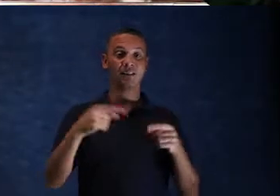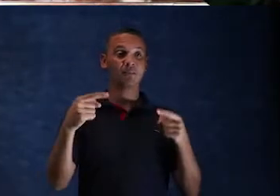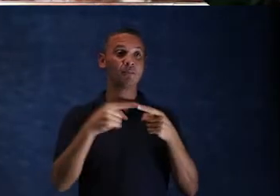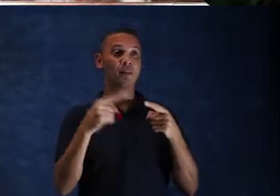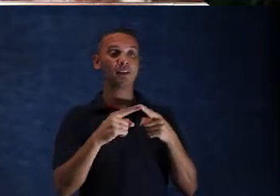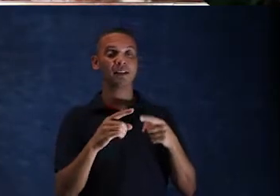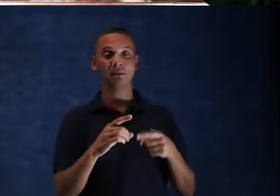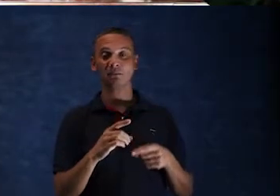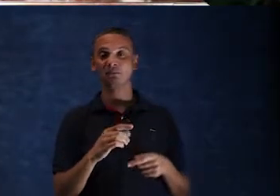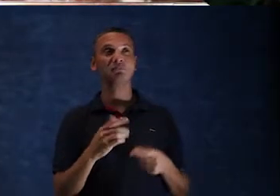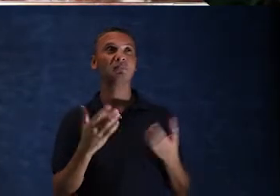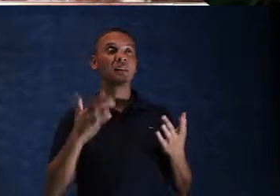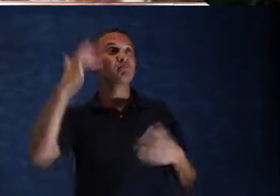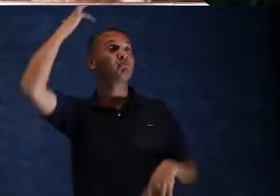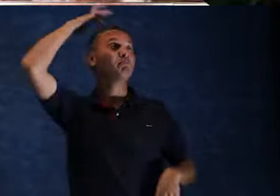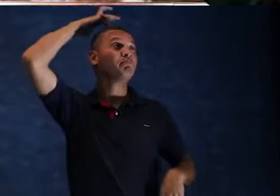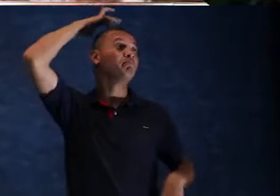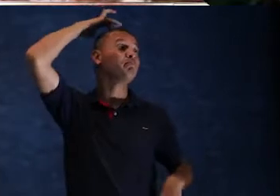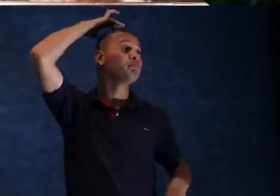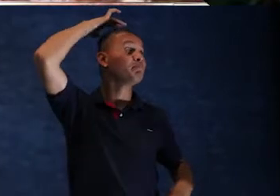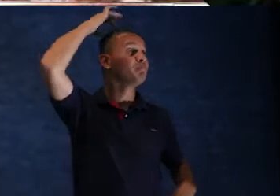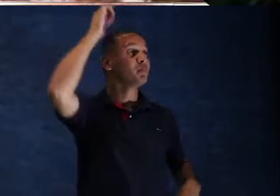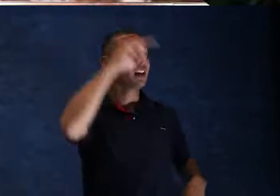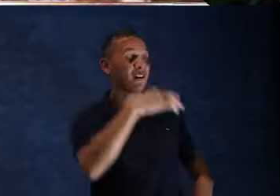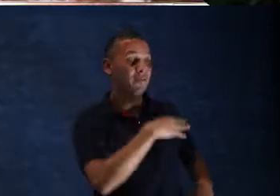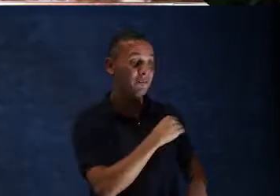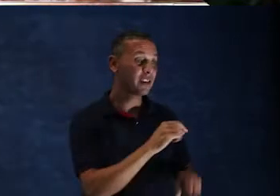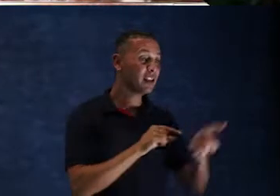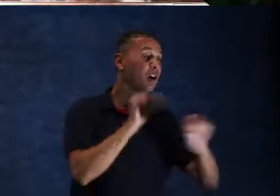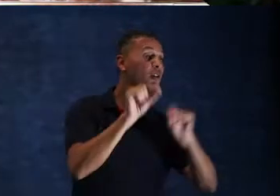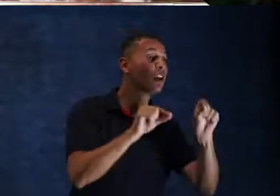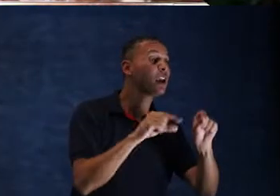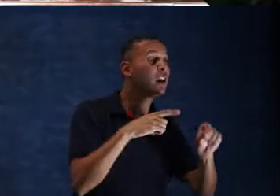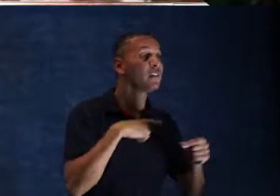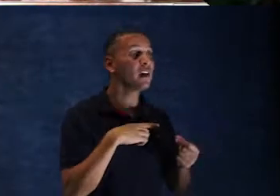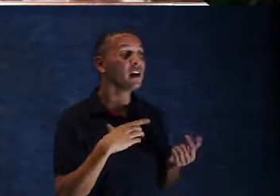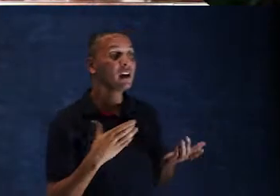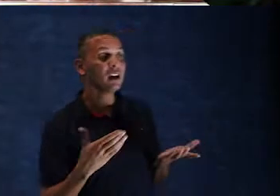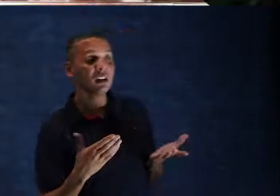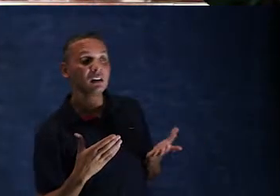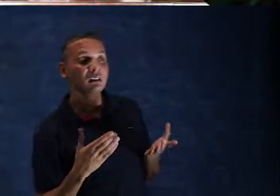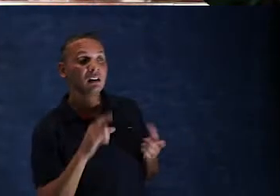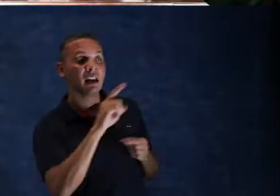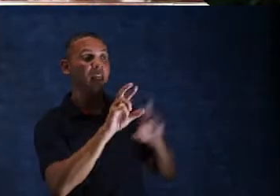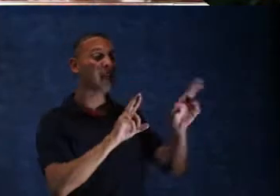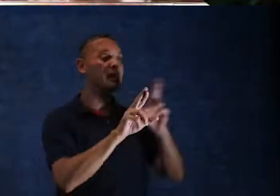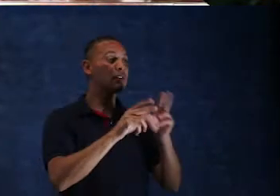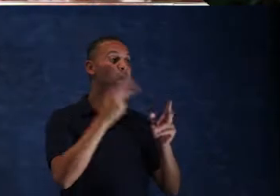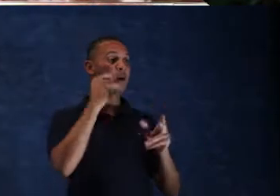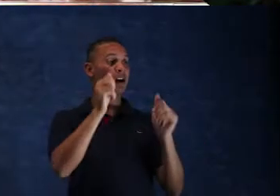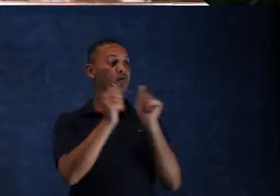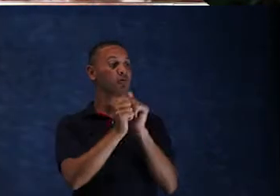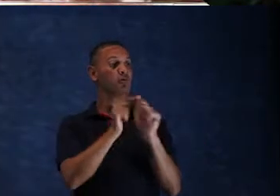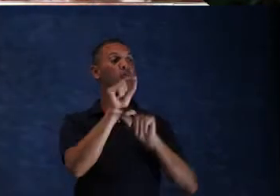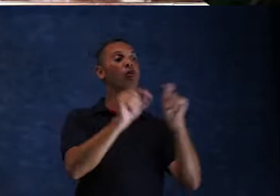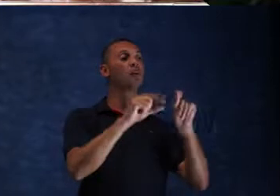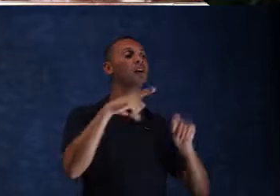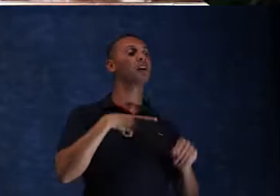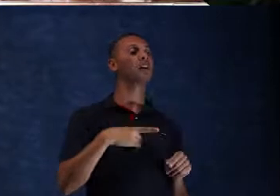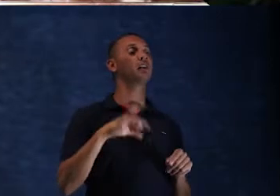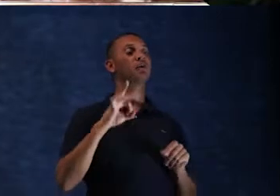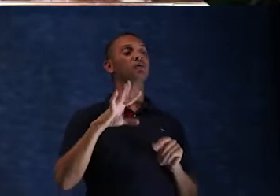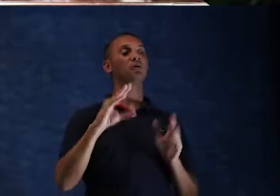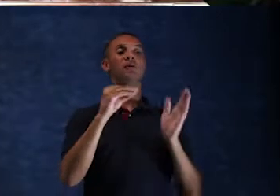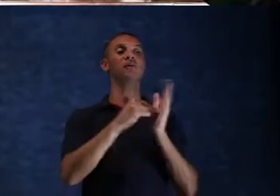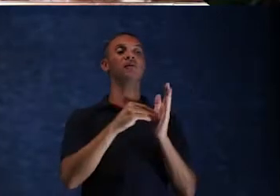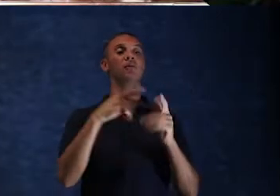pretextos para que a gente conheça essa filha, a relação dela com o pai, ou, enfim. Eu só queria fazer esse brevíssimo